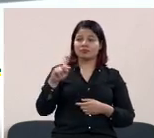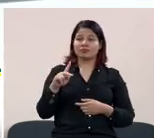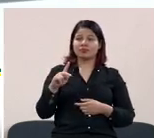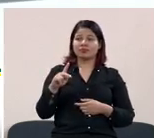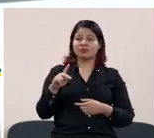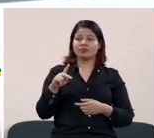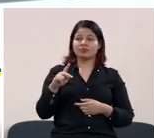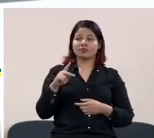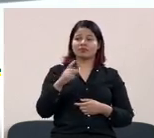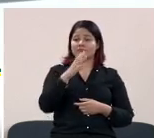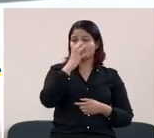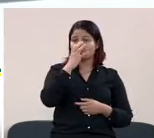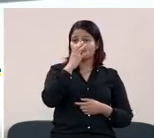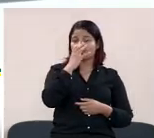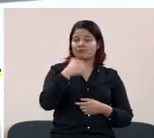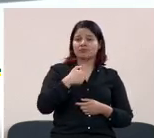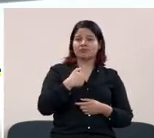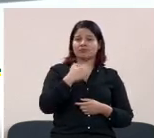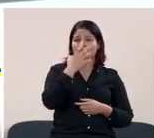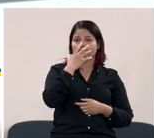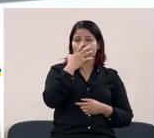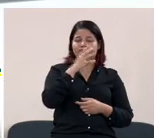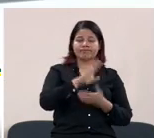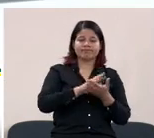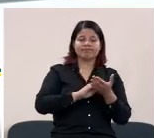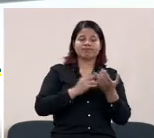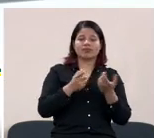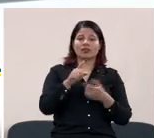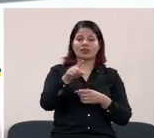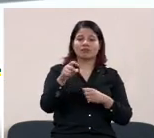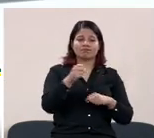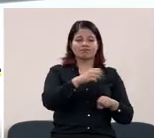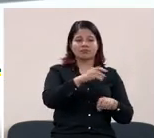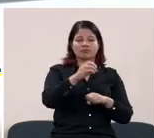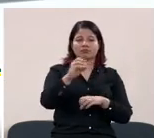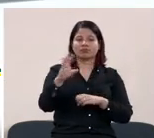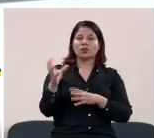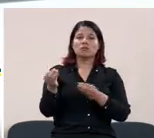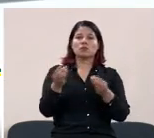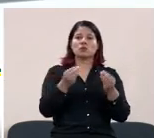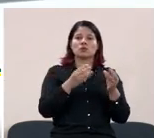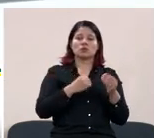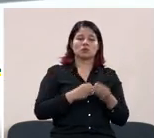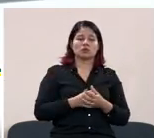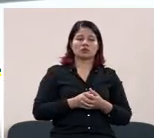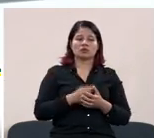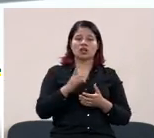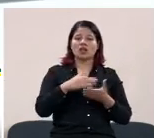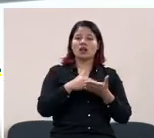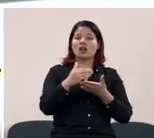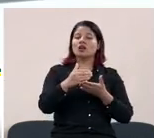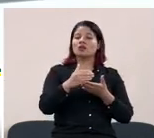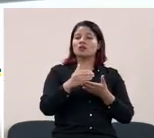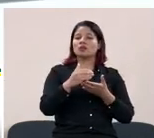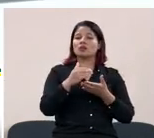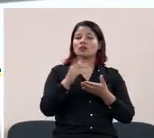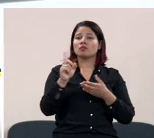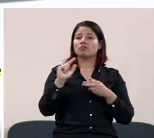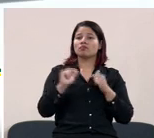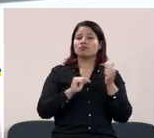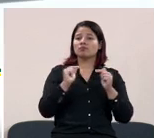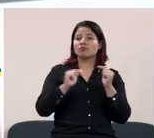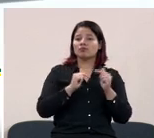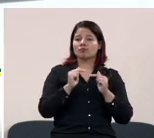serve para mim de um grande exemplo na educação do nosso Estado. Ela é que começou suas atividades